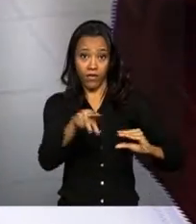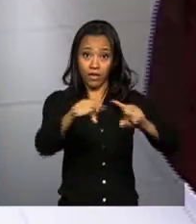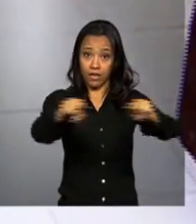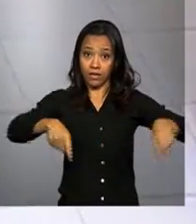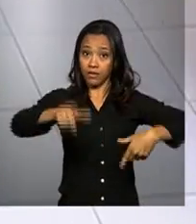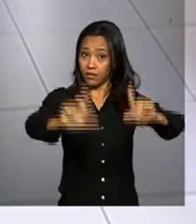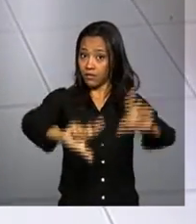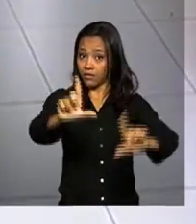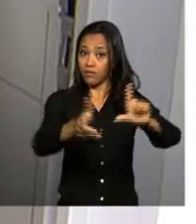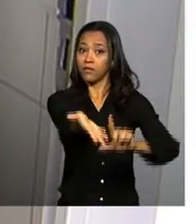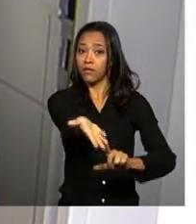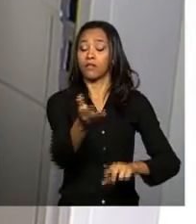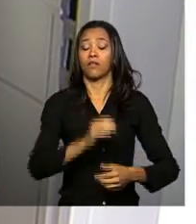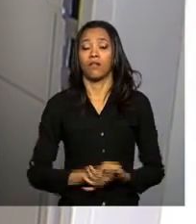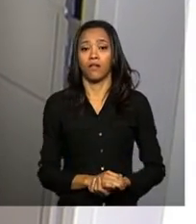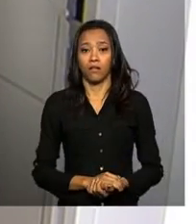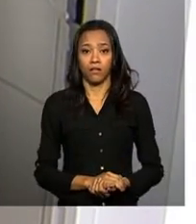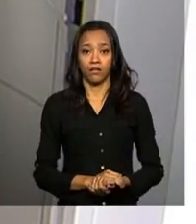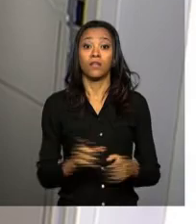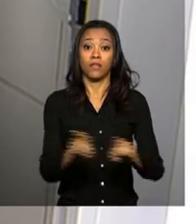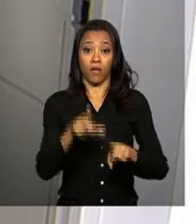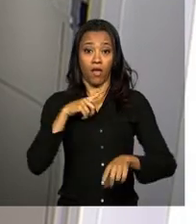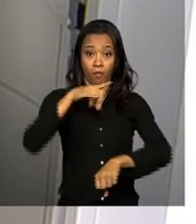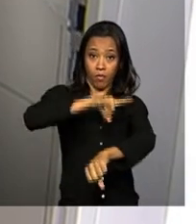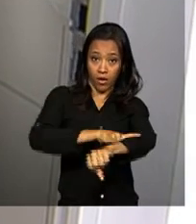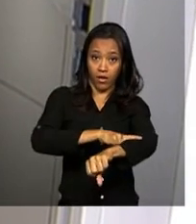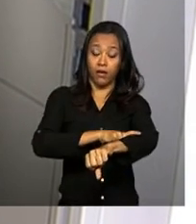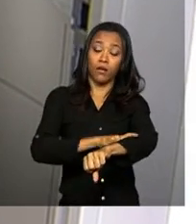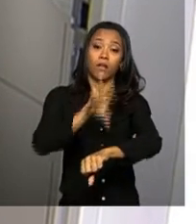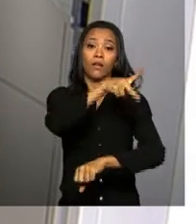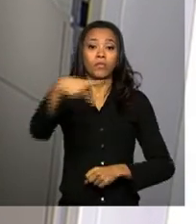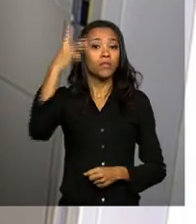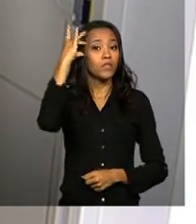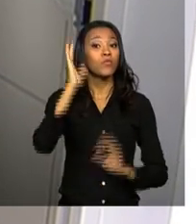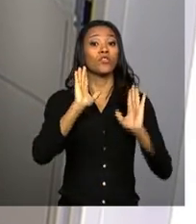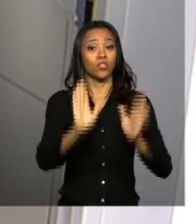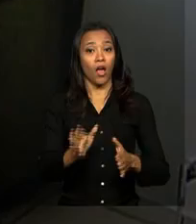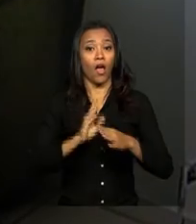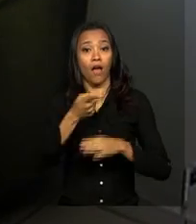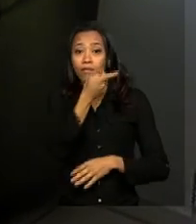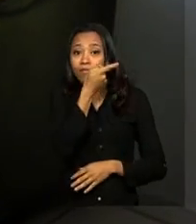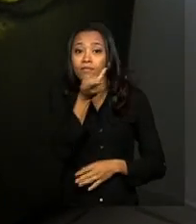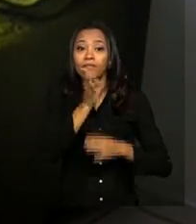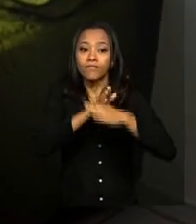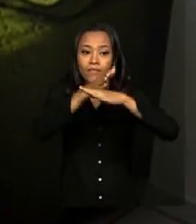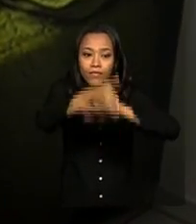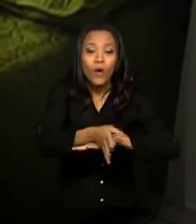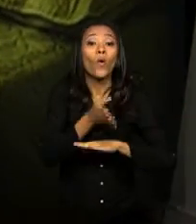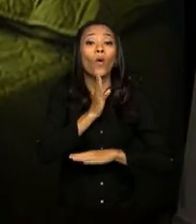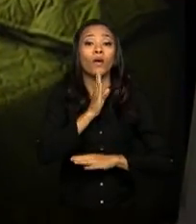estar e de jantar um banheiro ea presidenta está visitando esta unidade neste